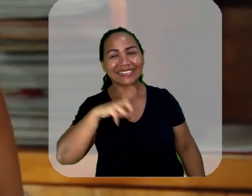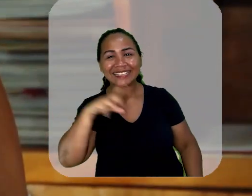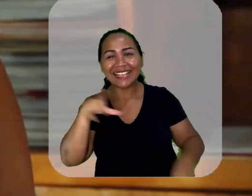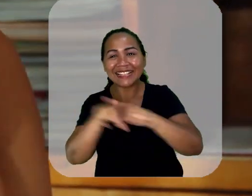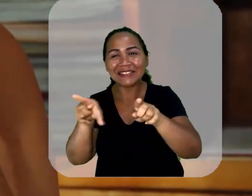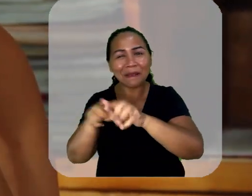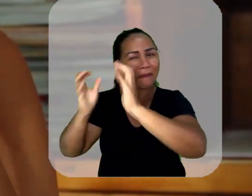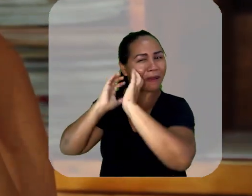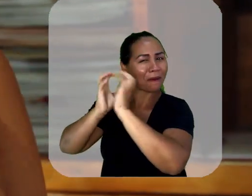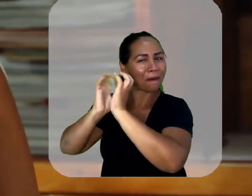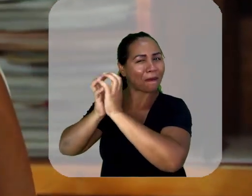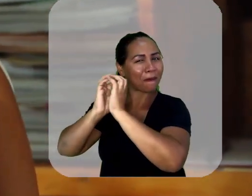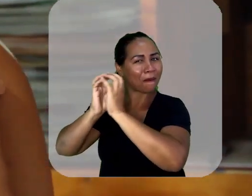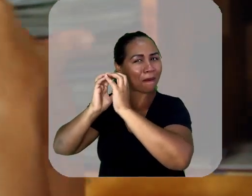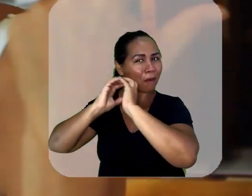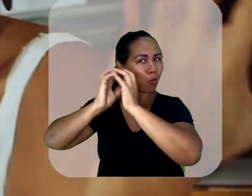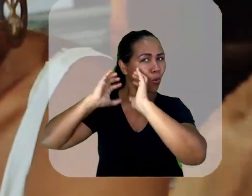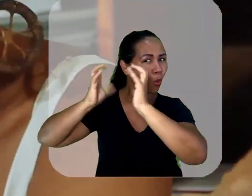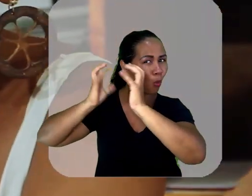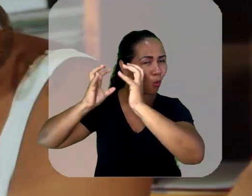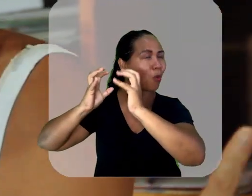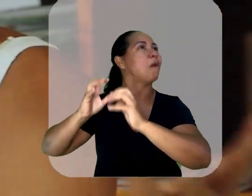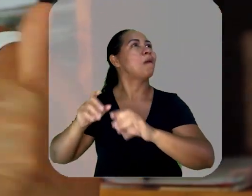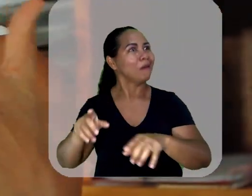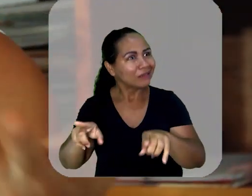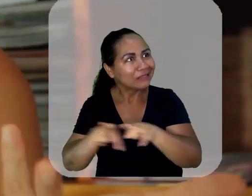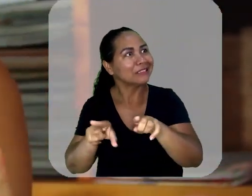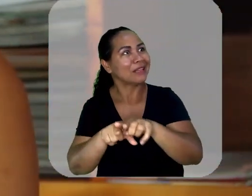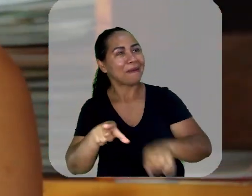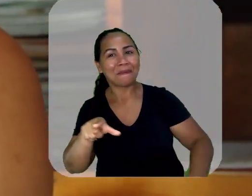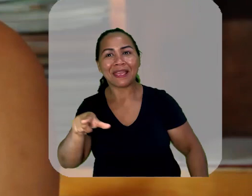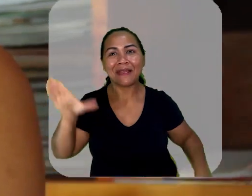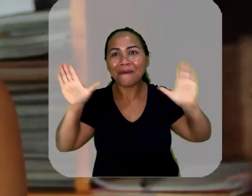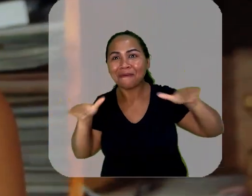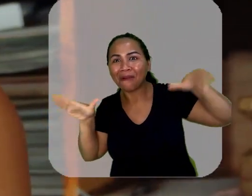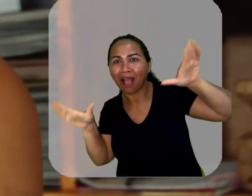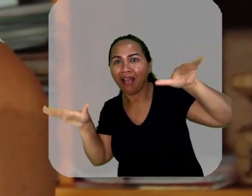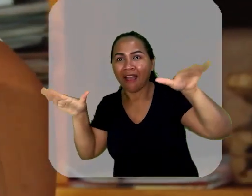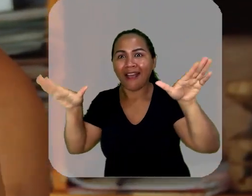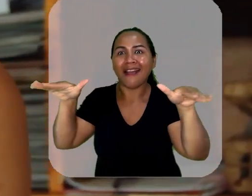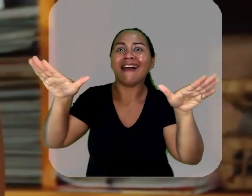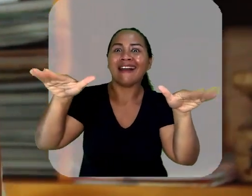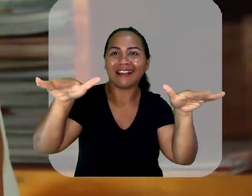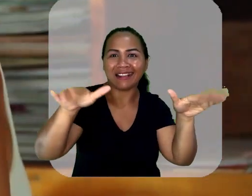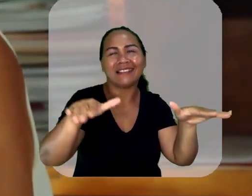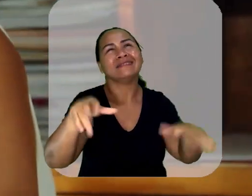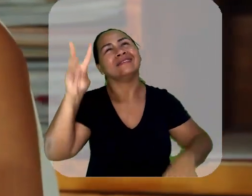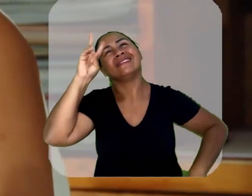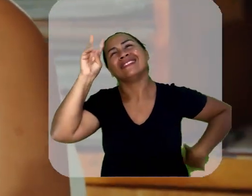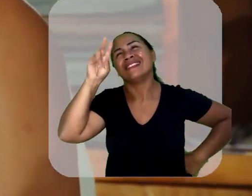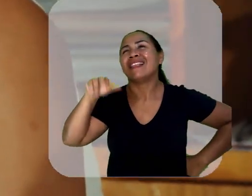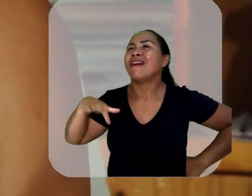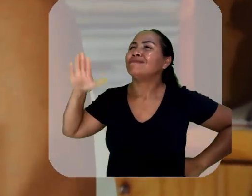do babaçu, o carcará de João, do vale sertanejo, o doce dos tachos